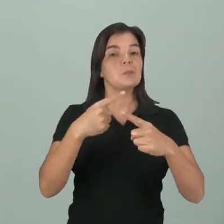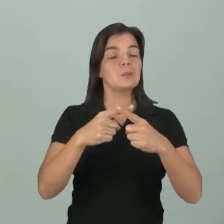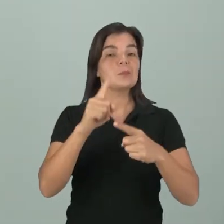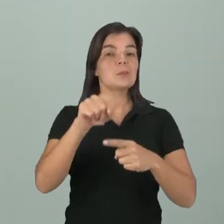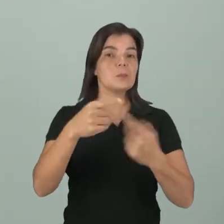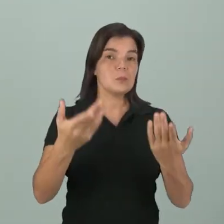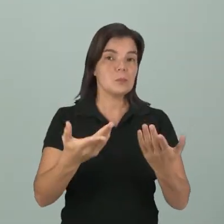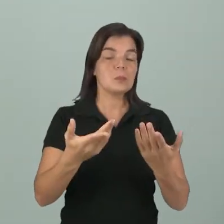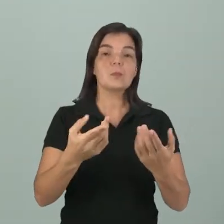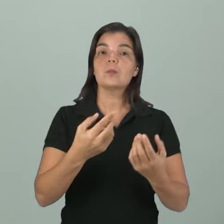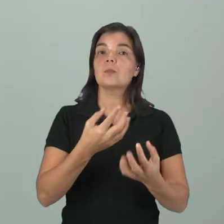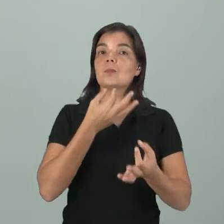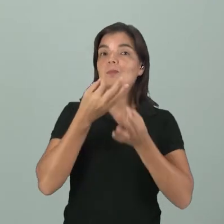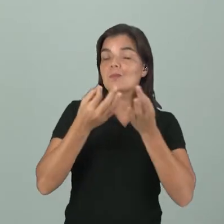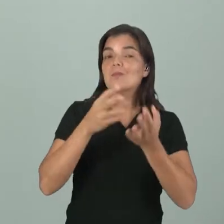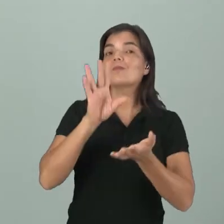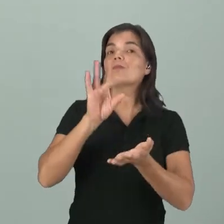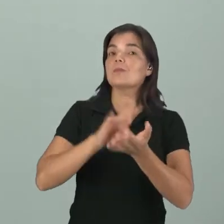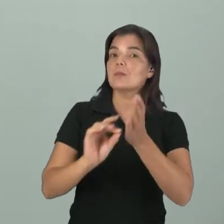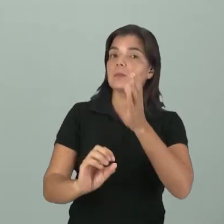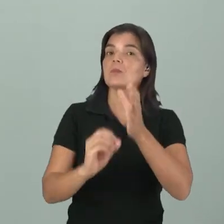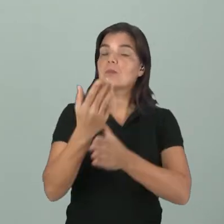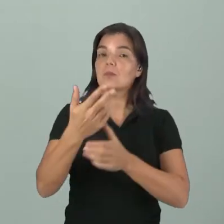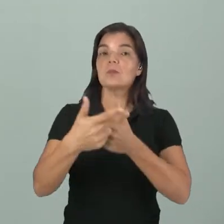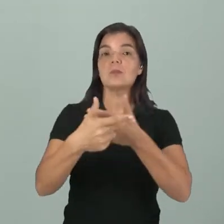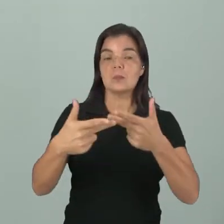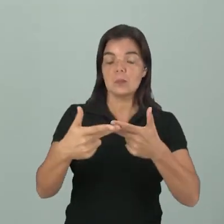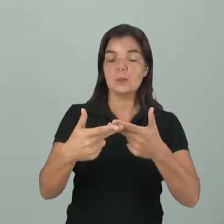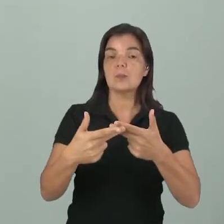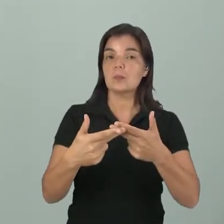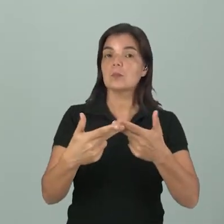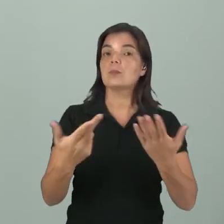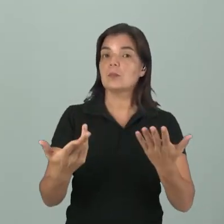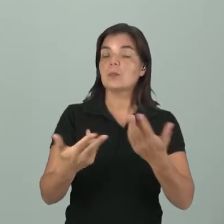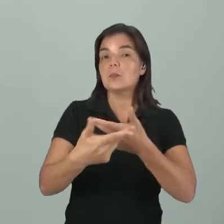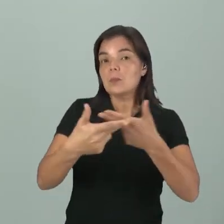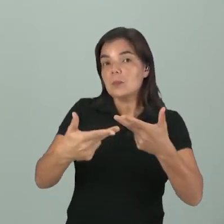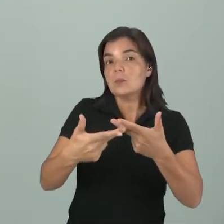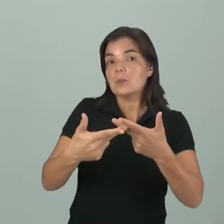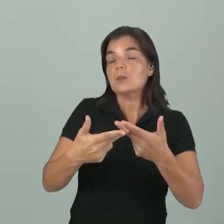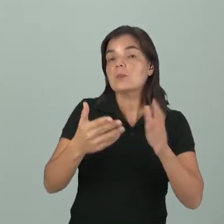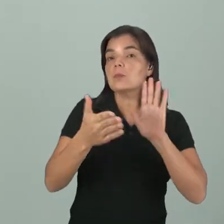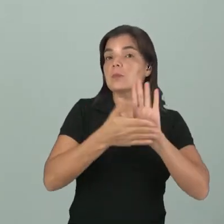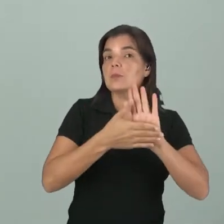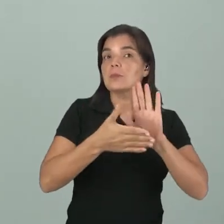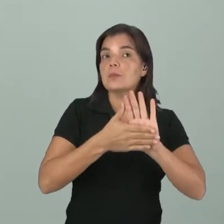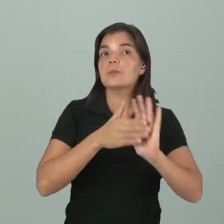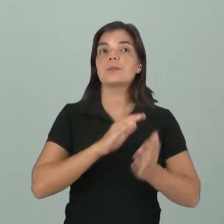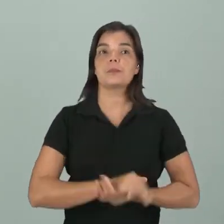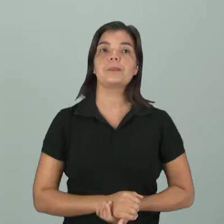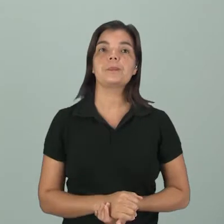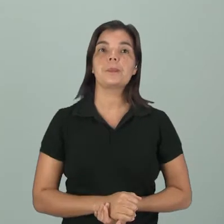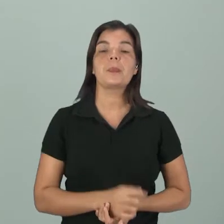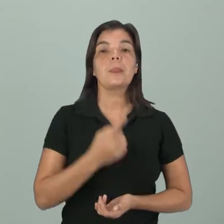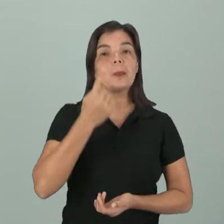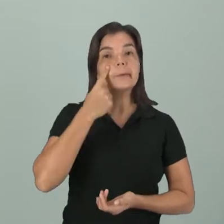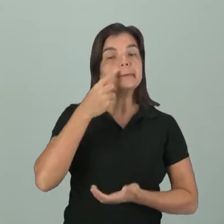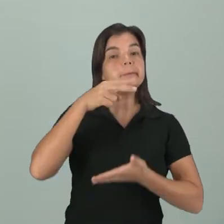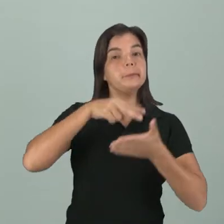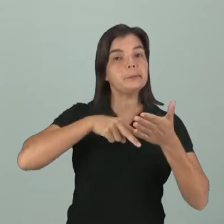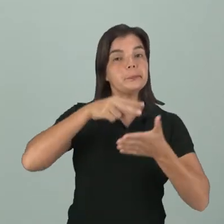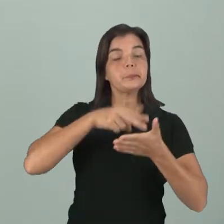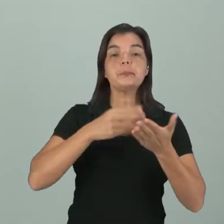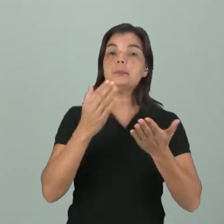aquilo que é incontestável, que realmente aconteceu, algo que foi realizado, algo que foi comprovado. Vamos ler